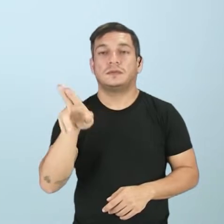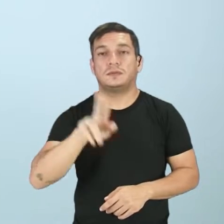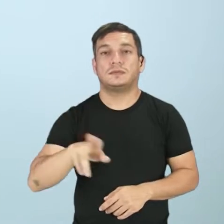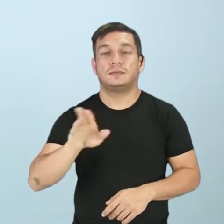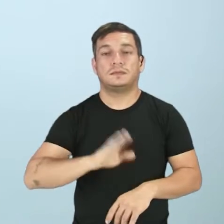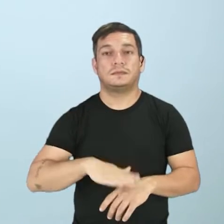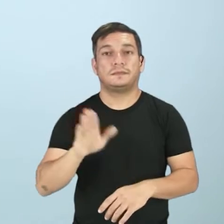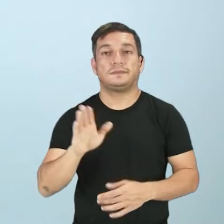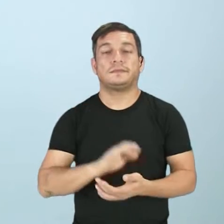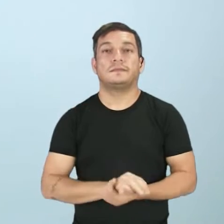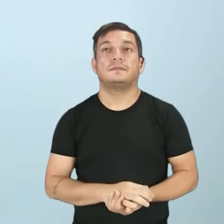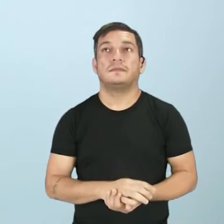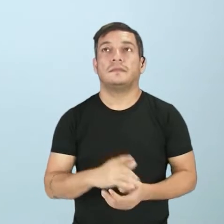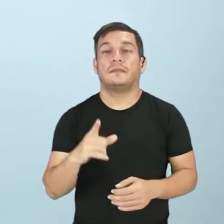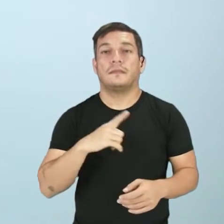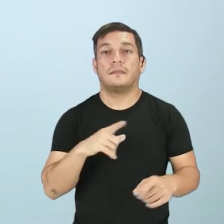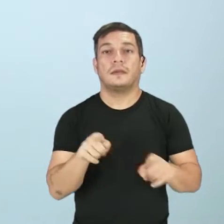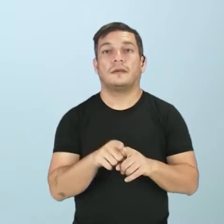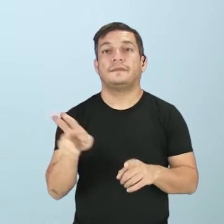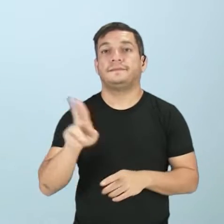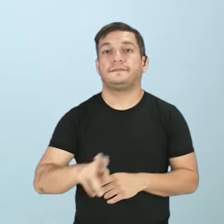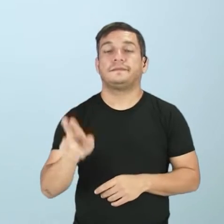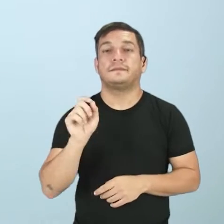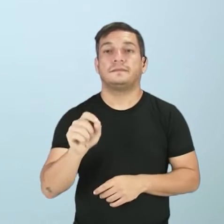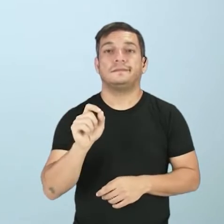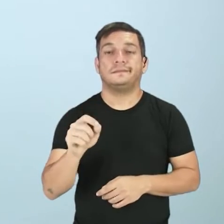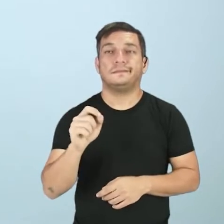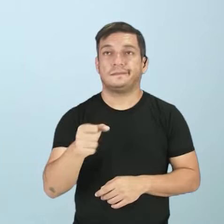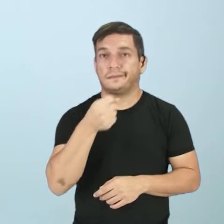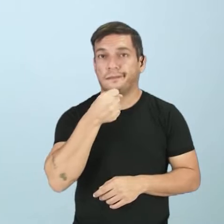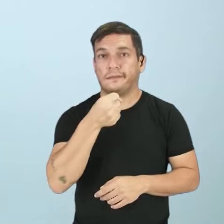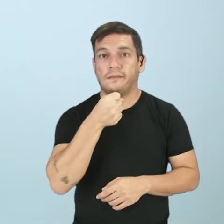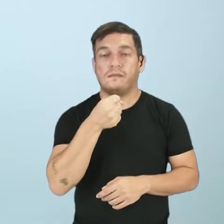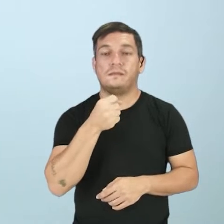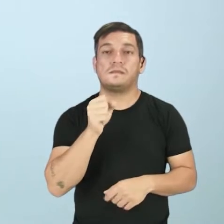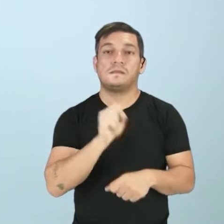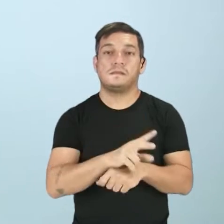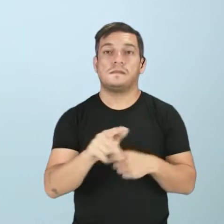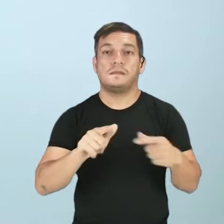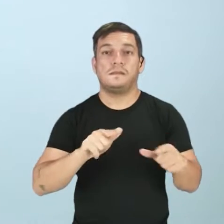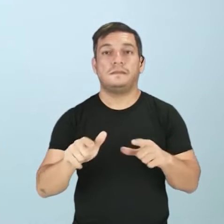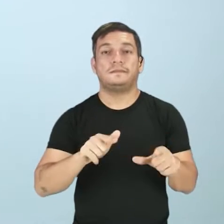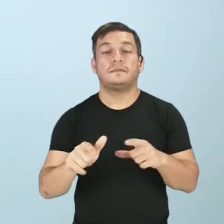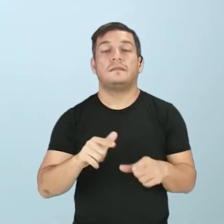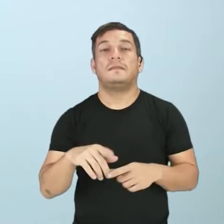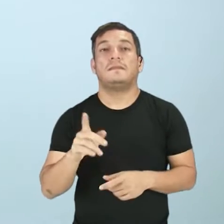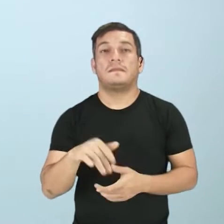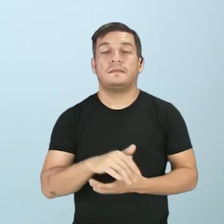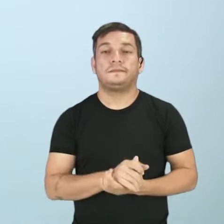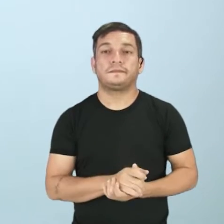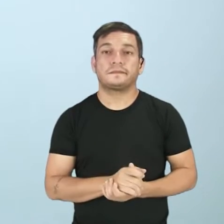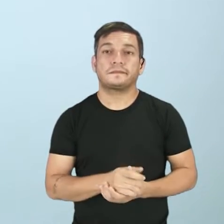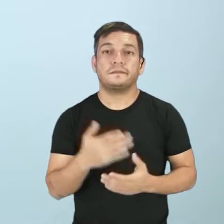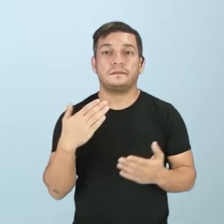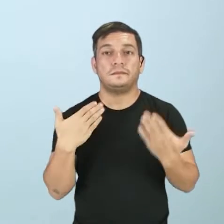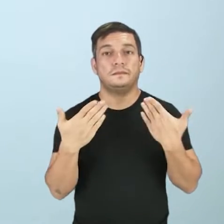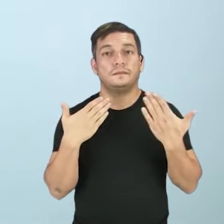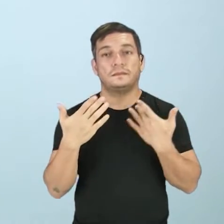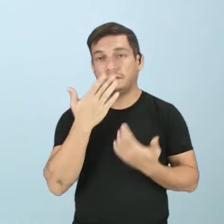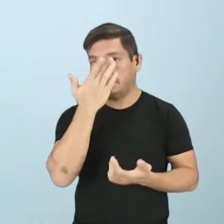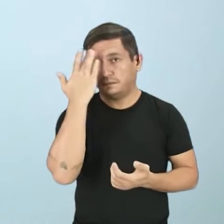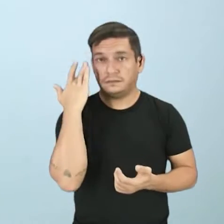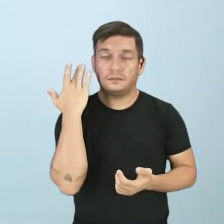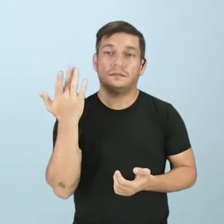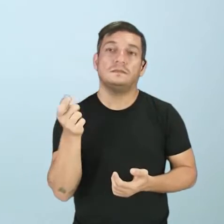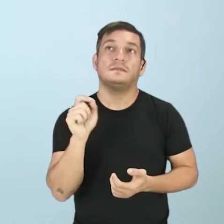utiliza. Mas a gente também pode utilizar o quê? Numa entrevista de emprego, né, como conversar com uma pessoa